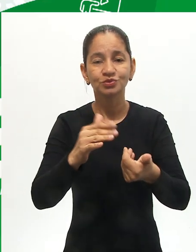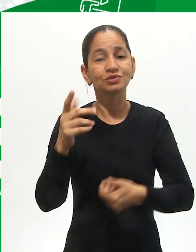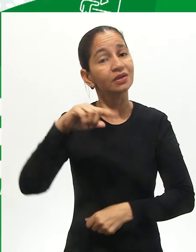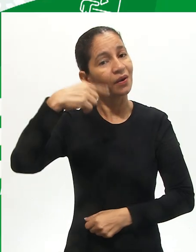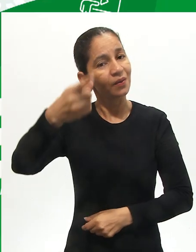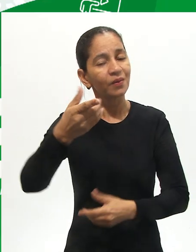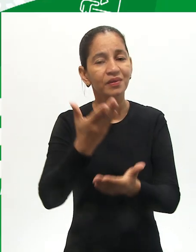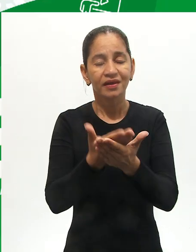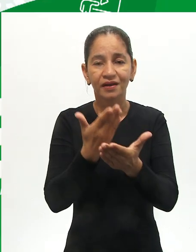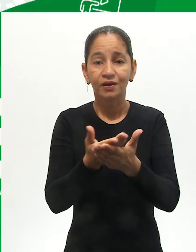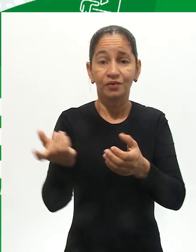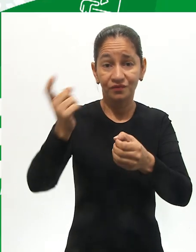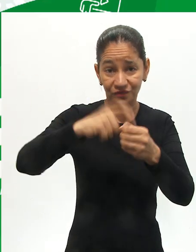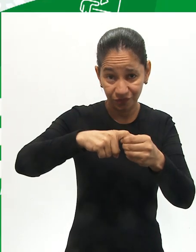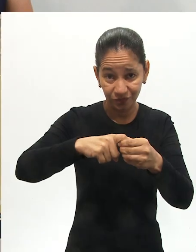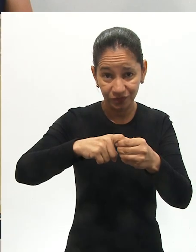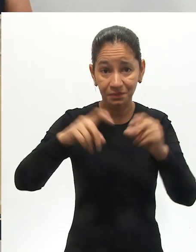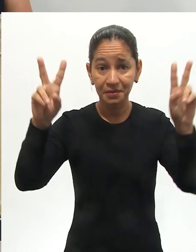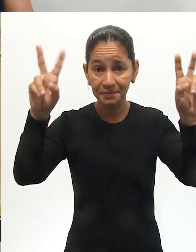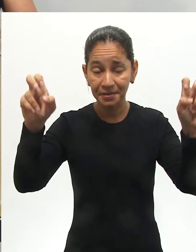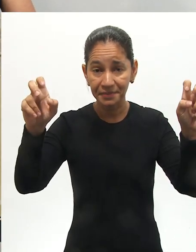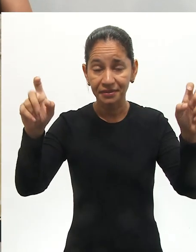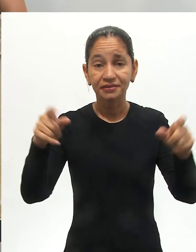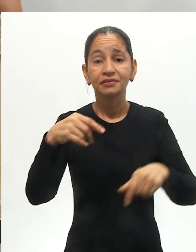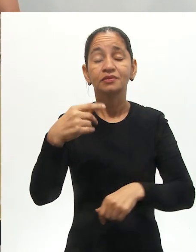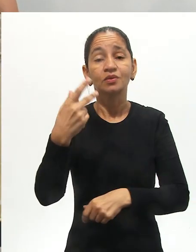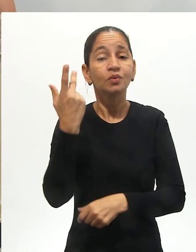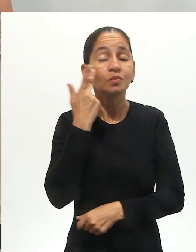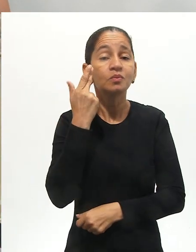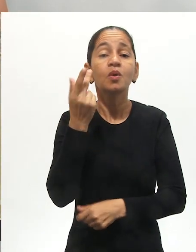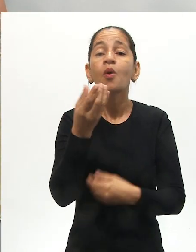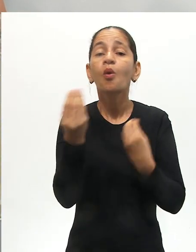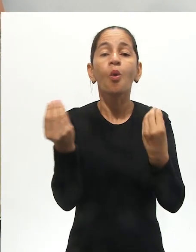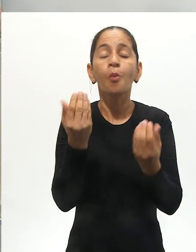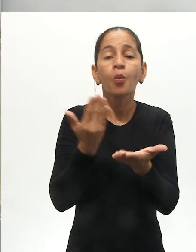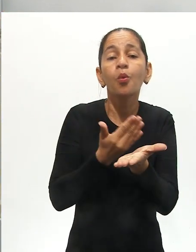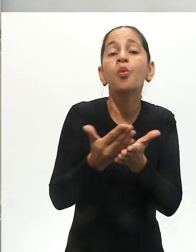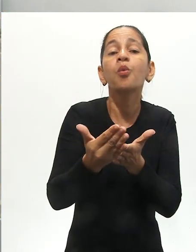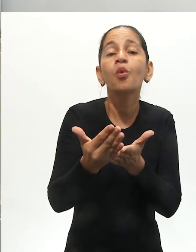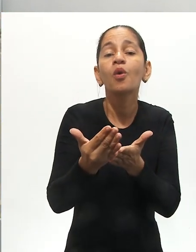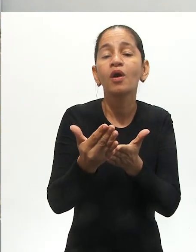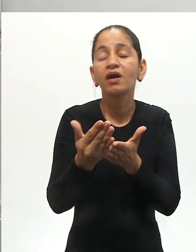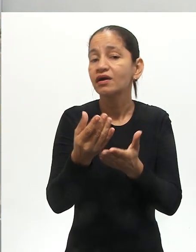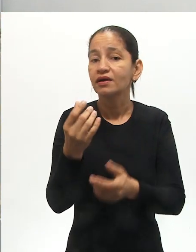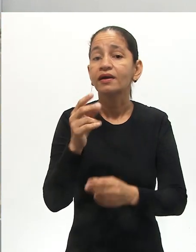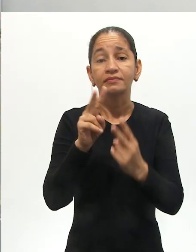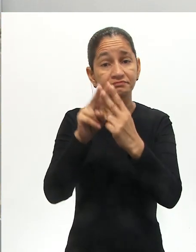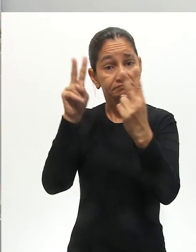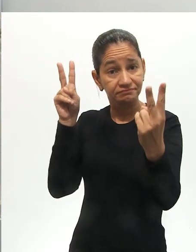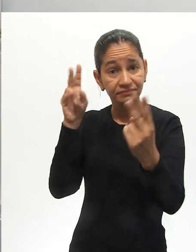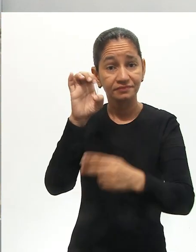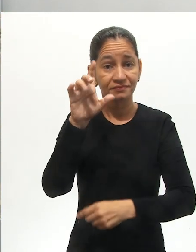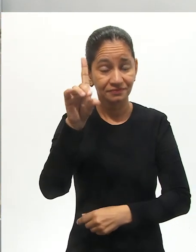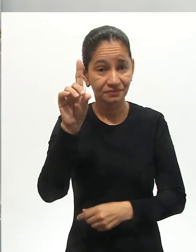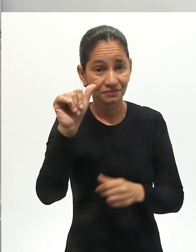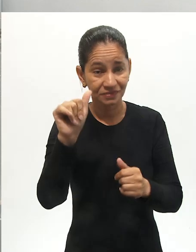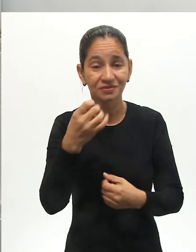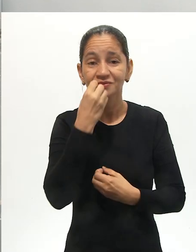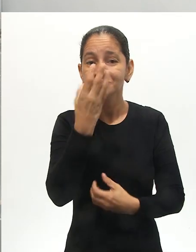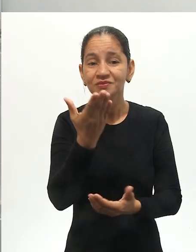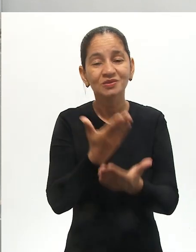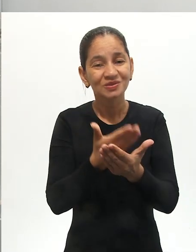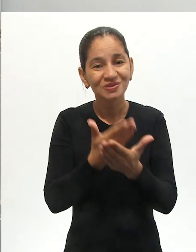para todos! Na próxima aula retornamos falando sobre como que se insere o ensino